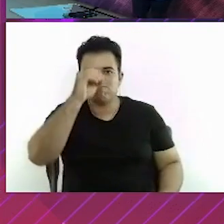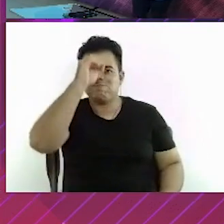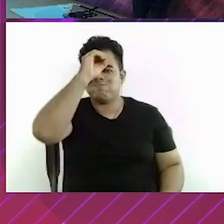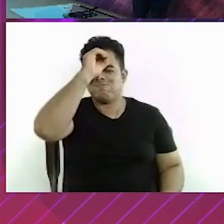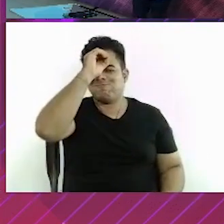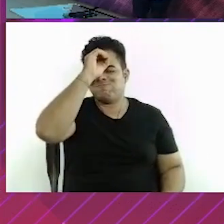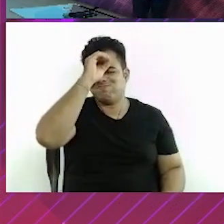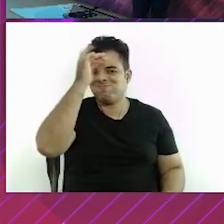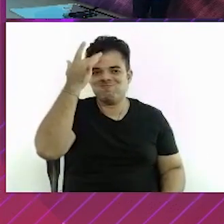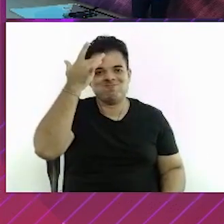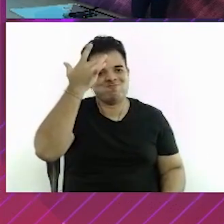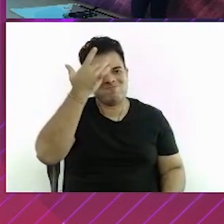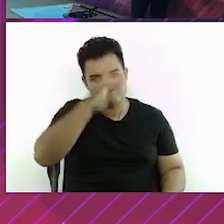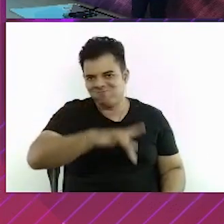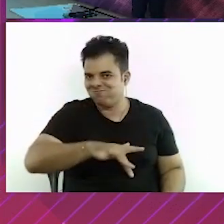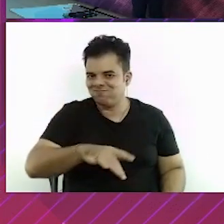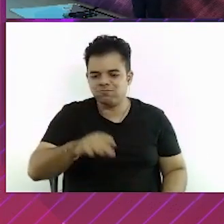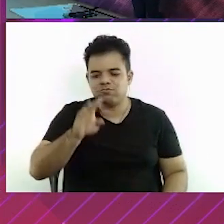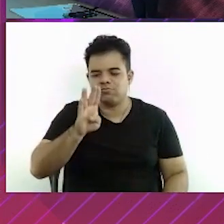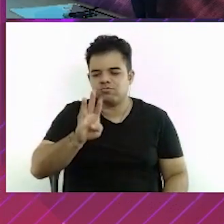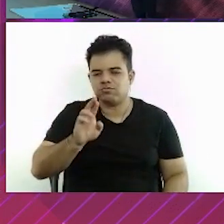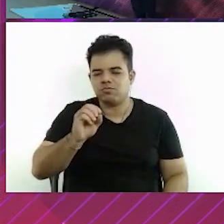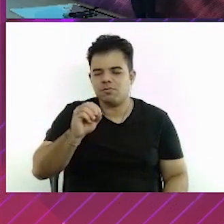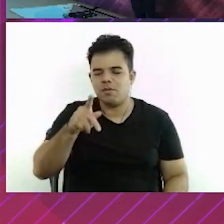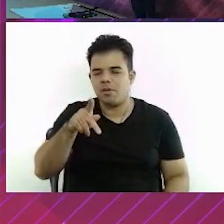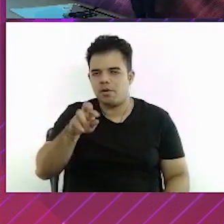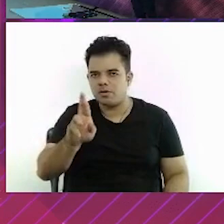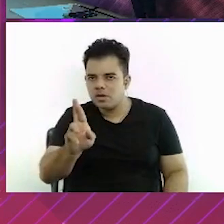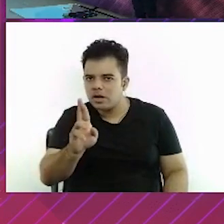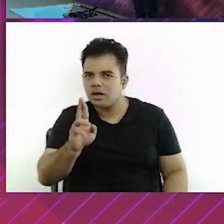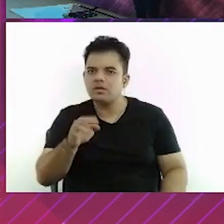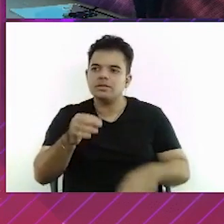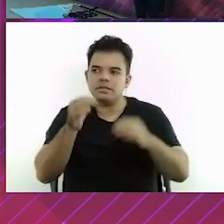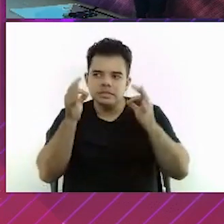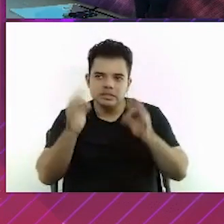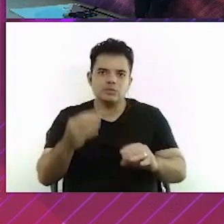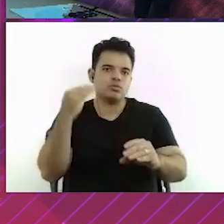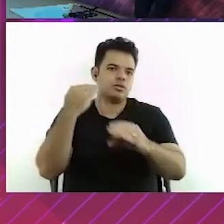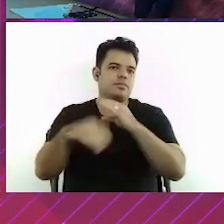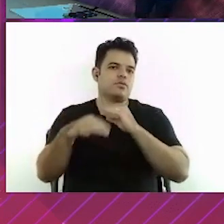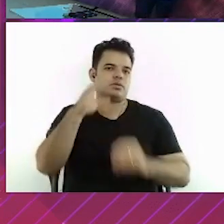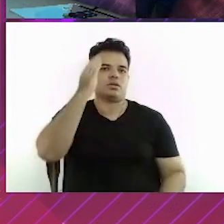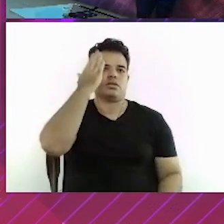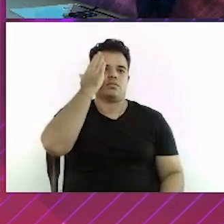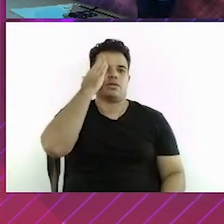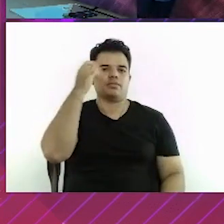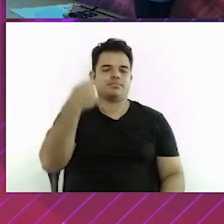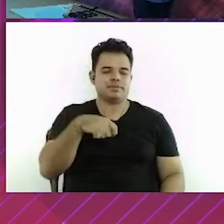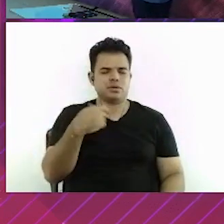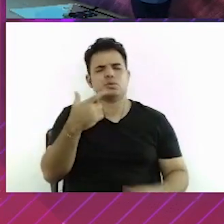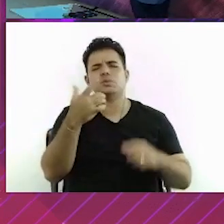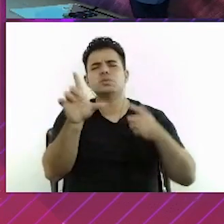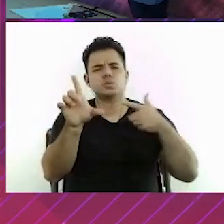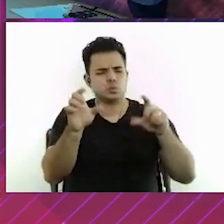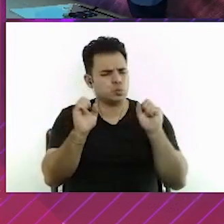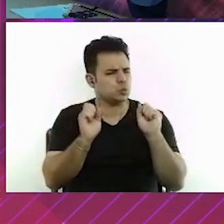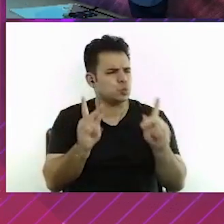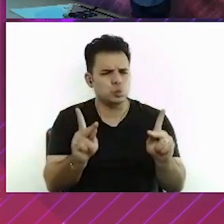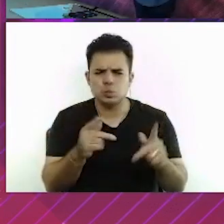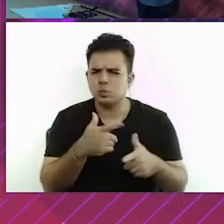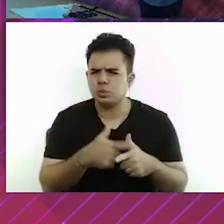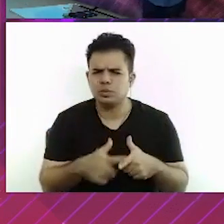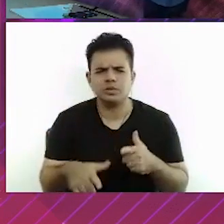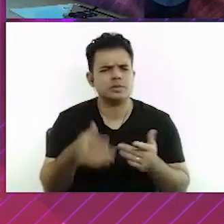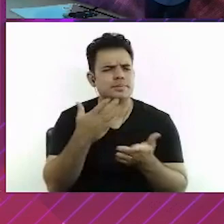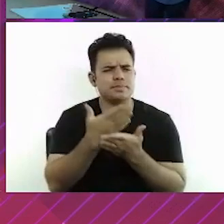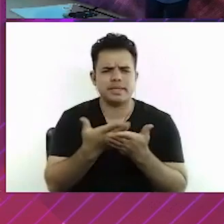menos, saber que o broker, o REPM, recebeu aquela mensagem. Em outros cenários, tudo bem, não tem problema. Se perdeu, está tudo